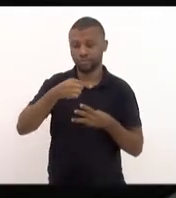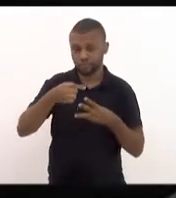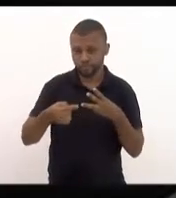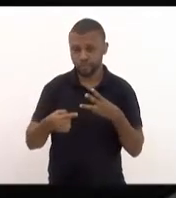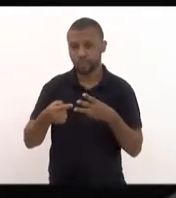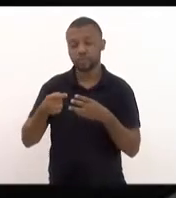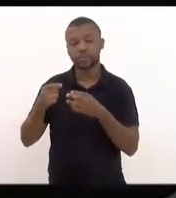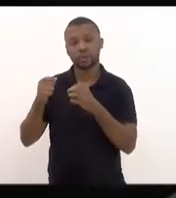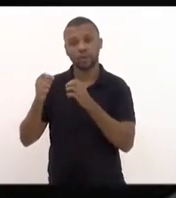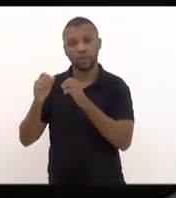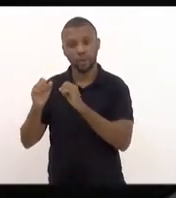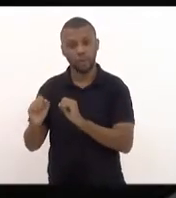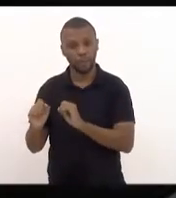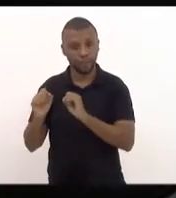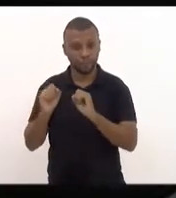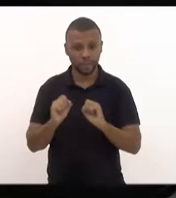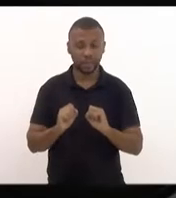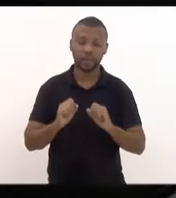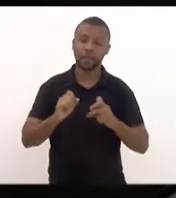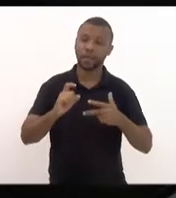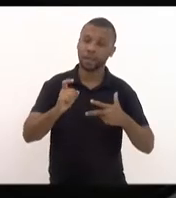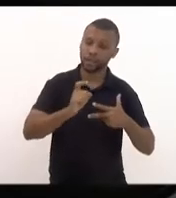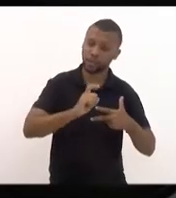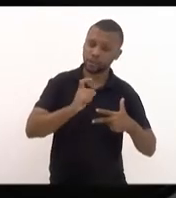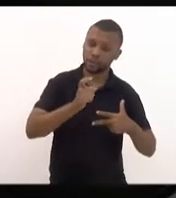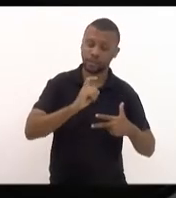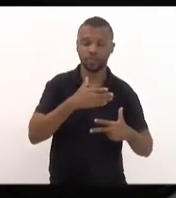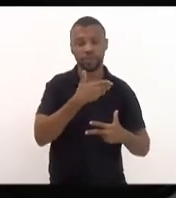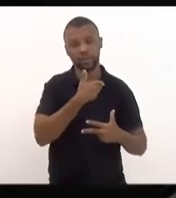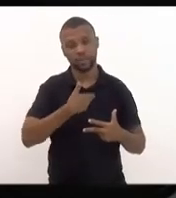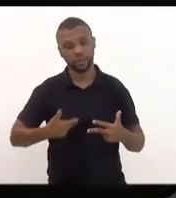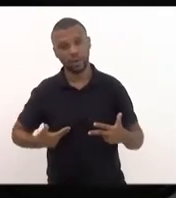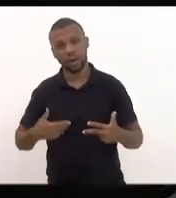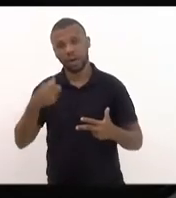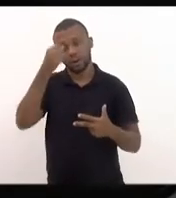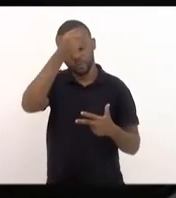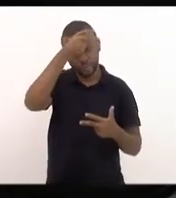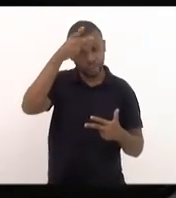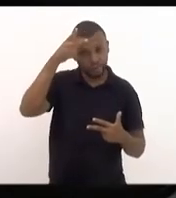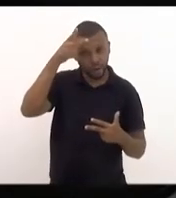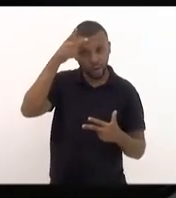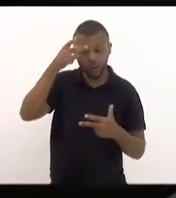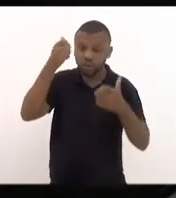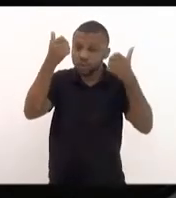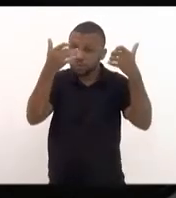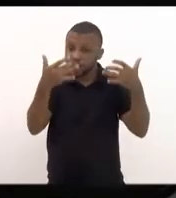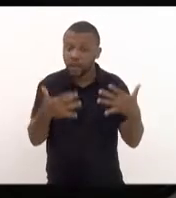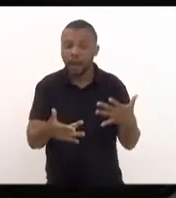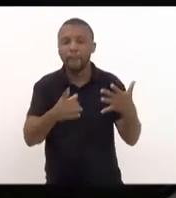Poder Executivo Municipal, Legislativo Municipal, envolver todas as pessoas sobre lei de ocupação de solo, para a gente não ter